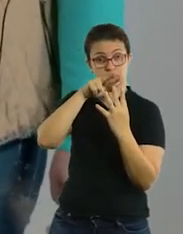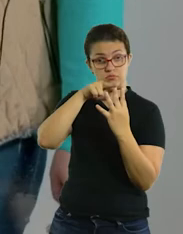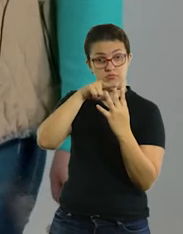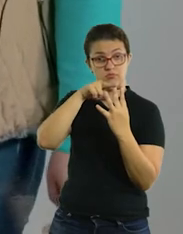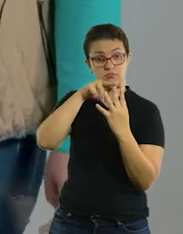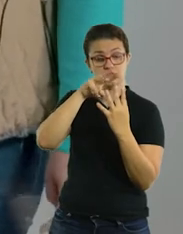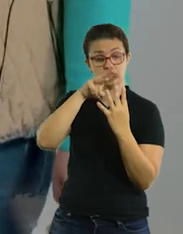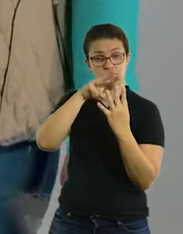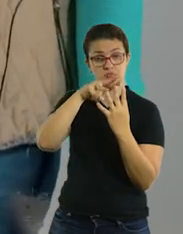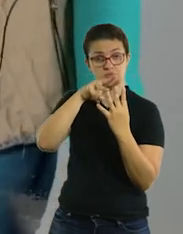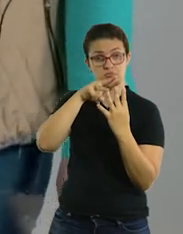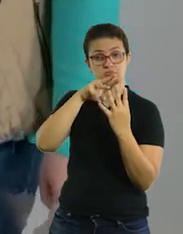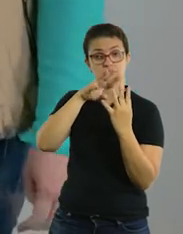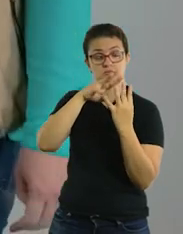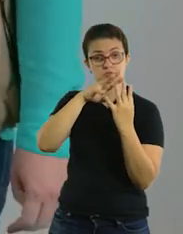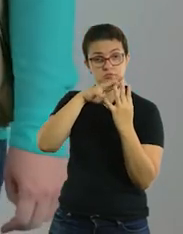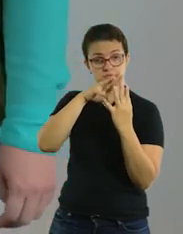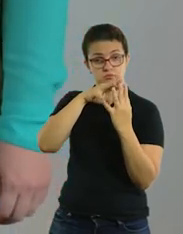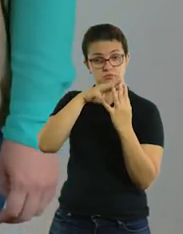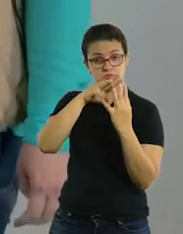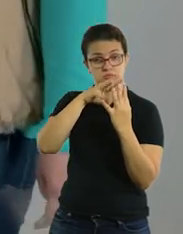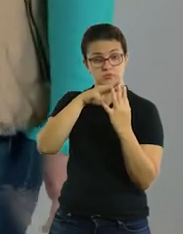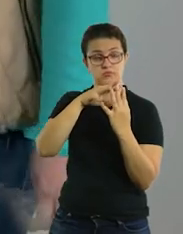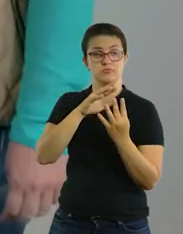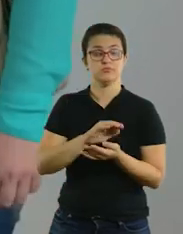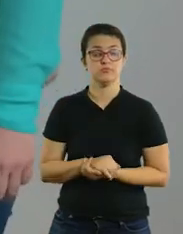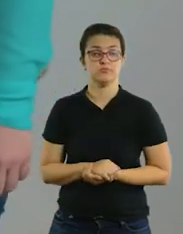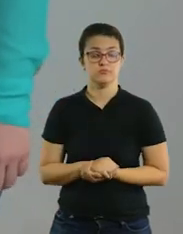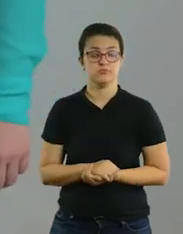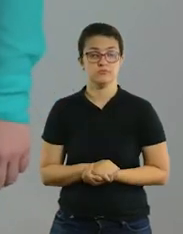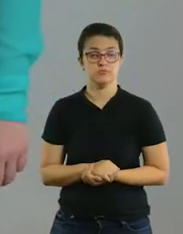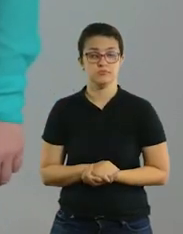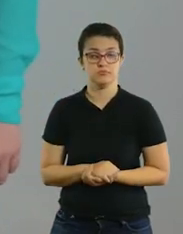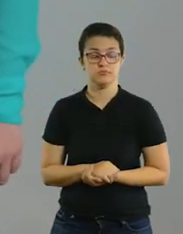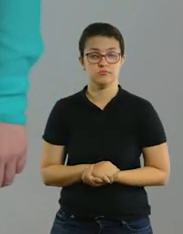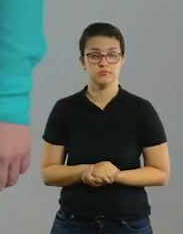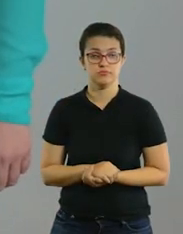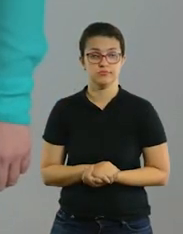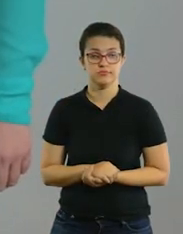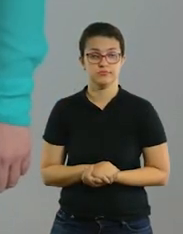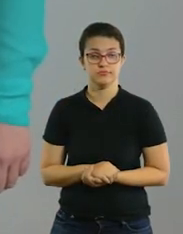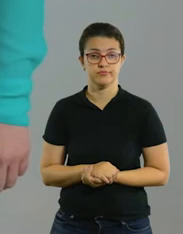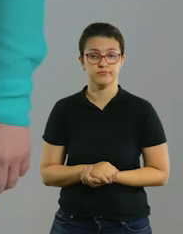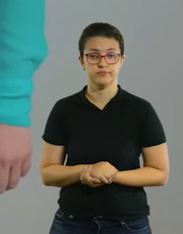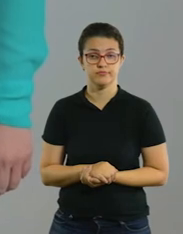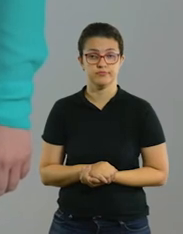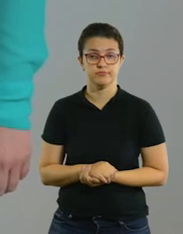a segunda ordem, dezenas e a terceira ordem, centenas.